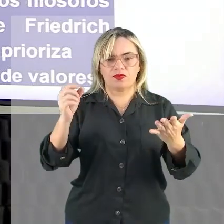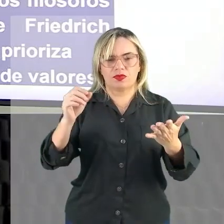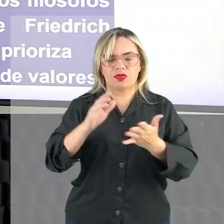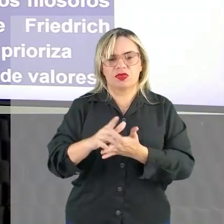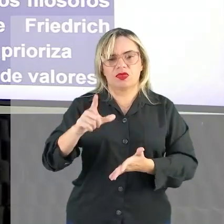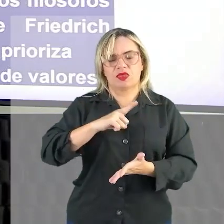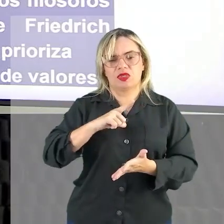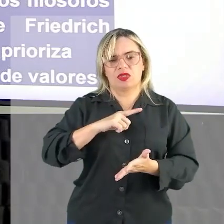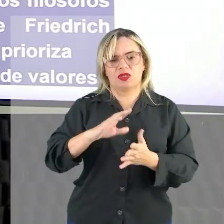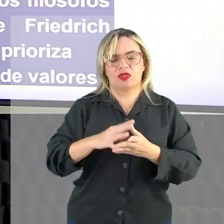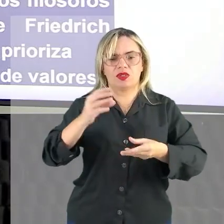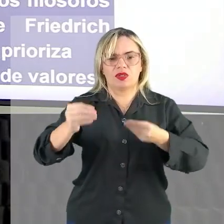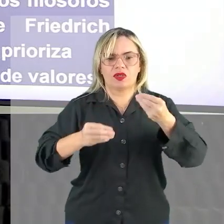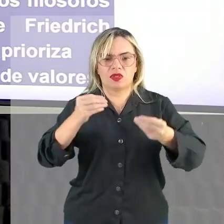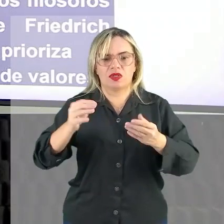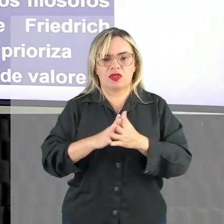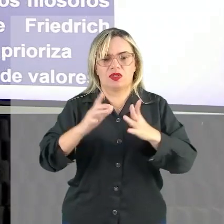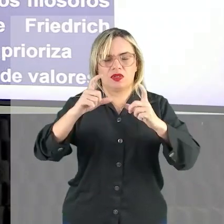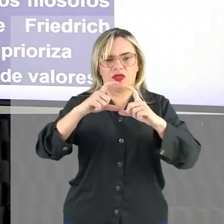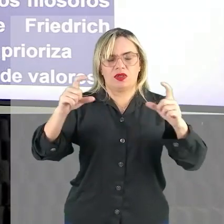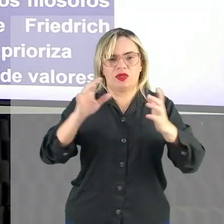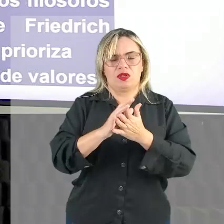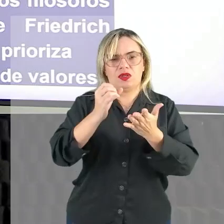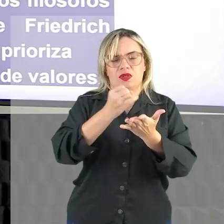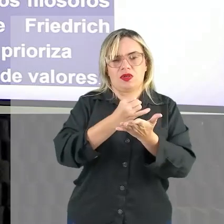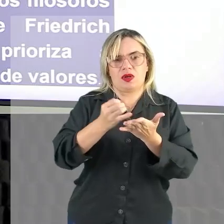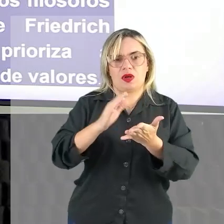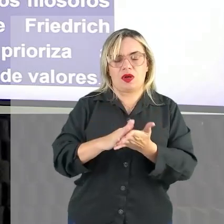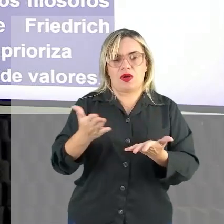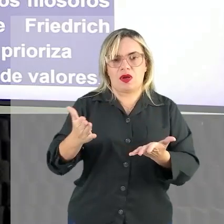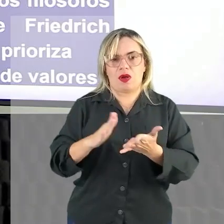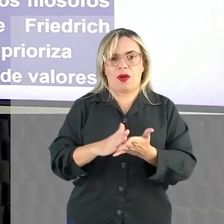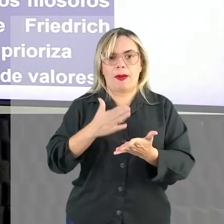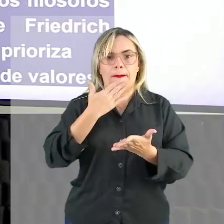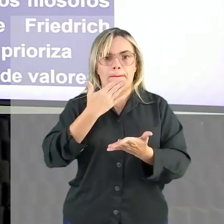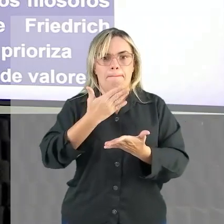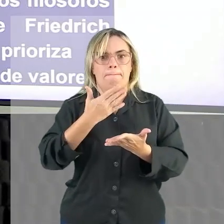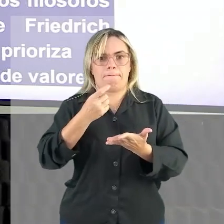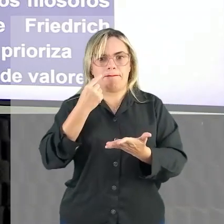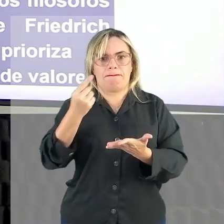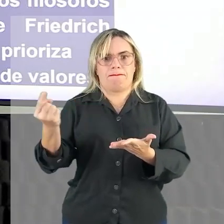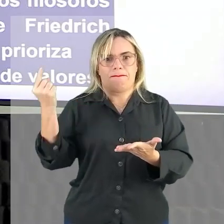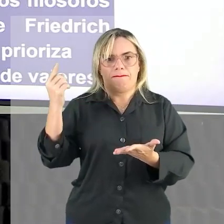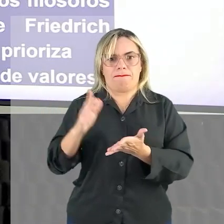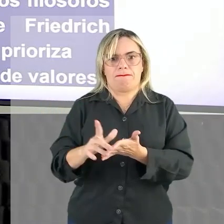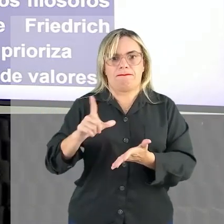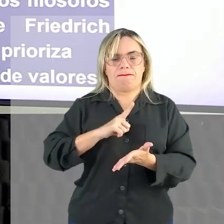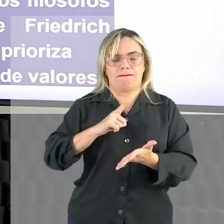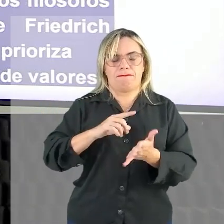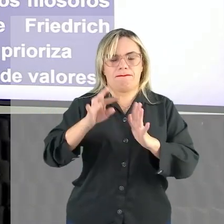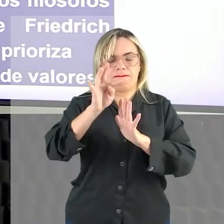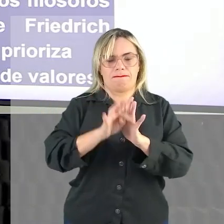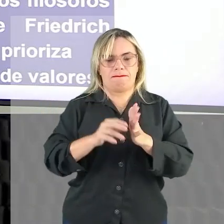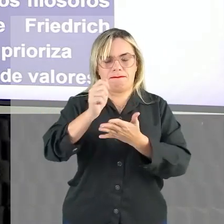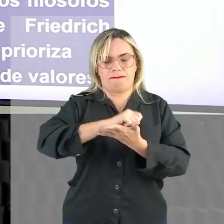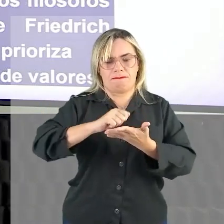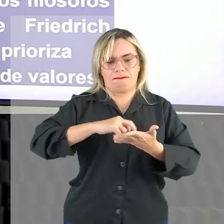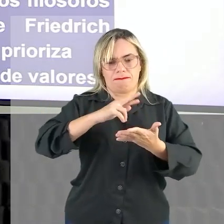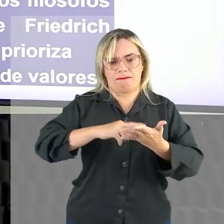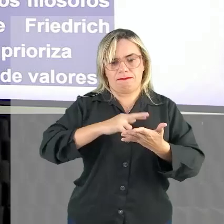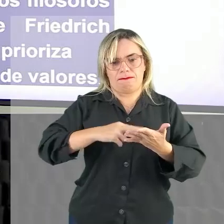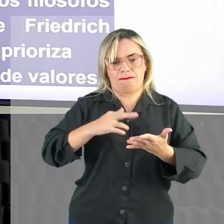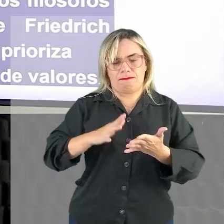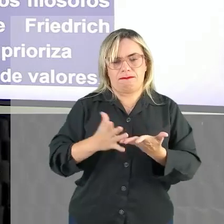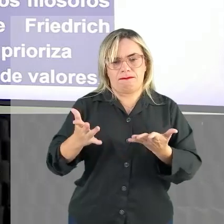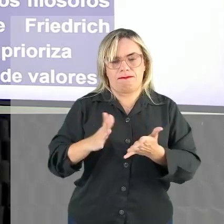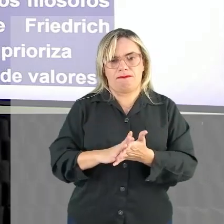na verdade é como se essa frase inicial fosse uma promessa do que vai conter na sua redação. E coloco aqui, ó, os autores.